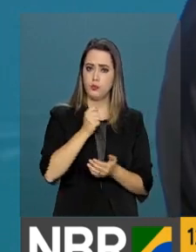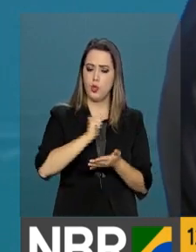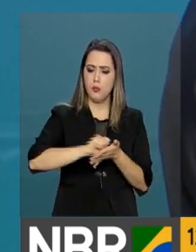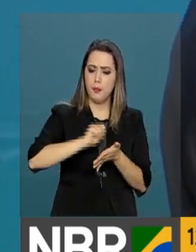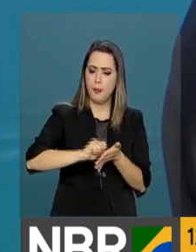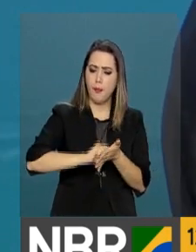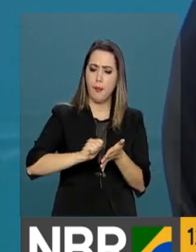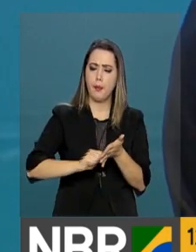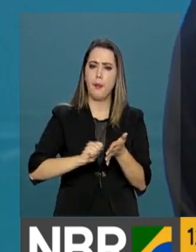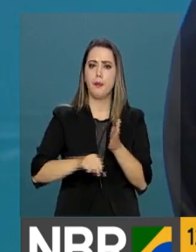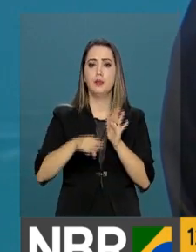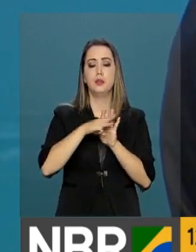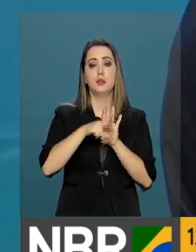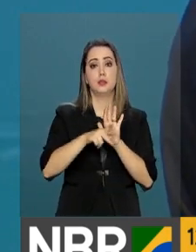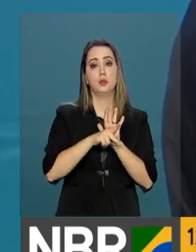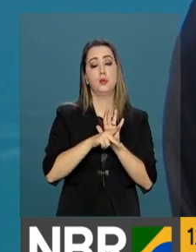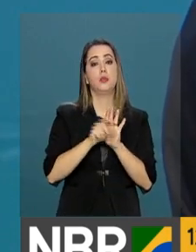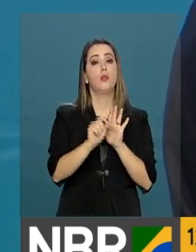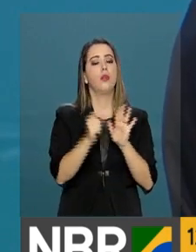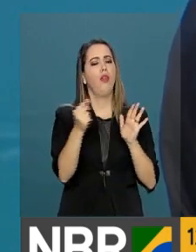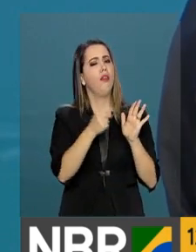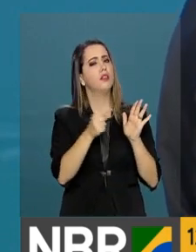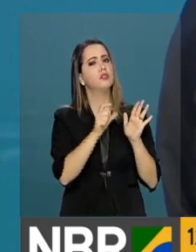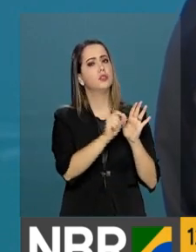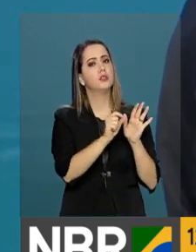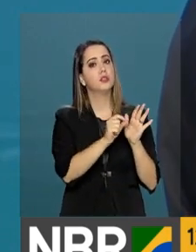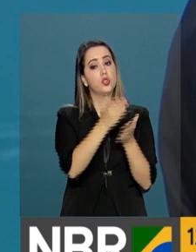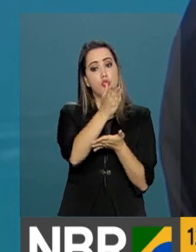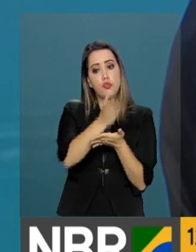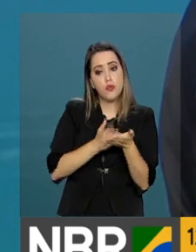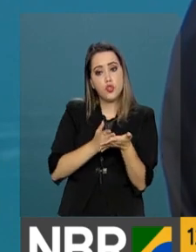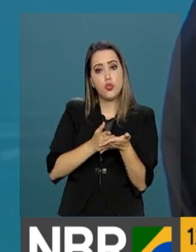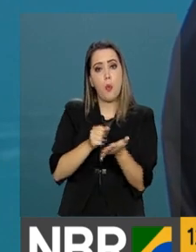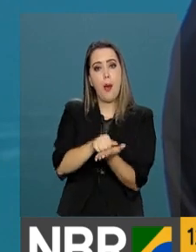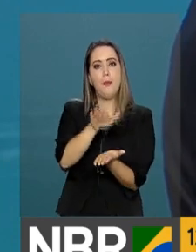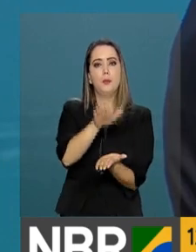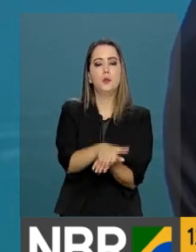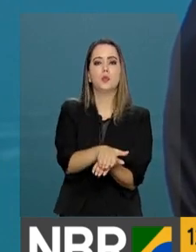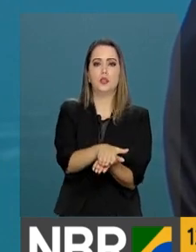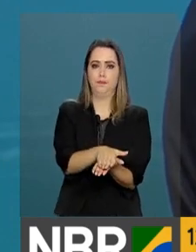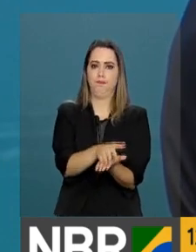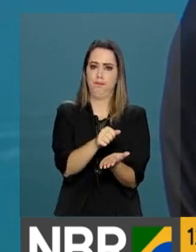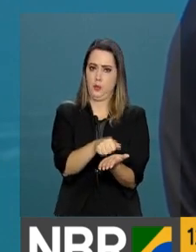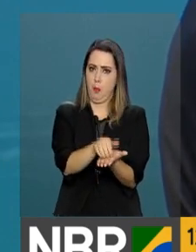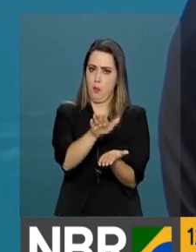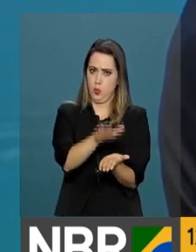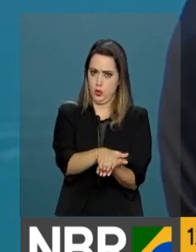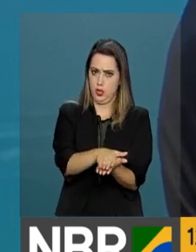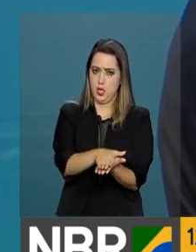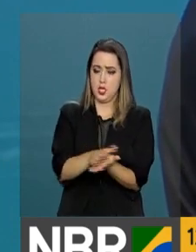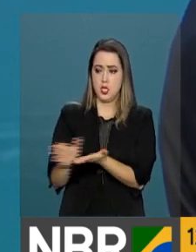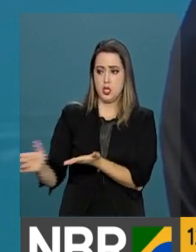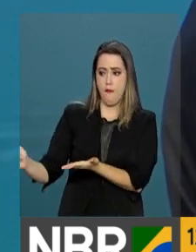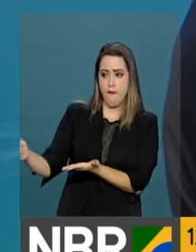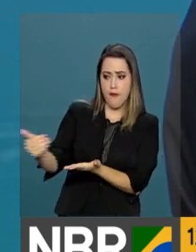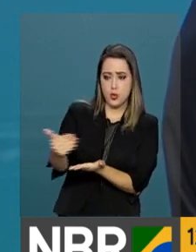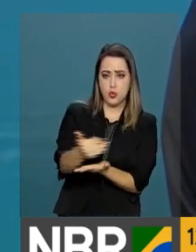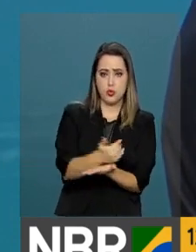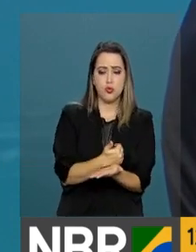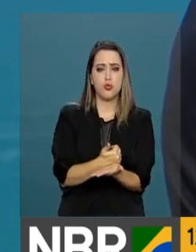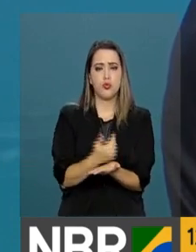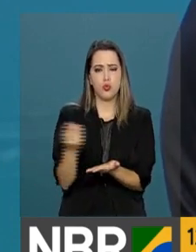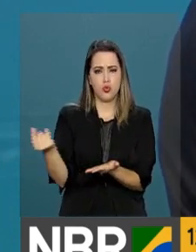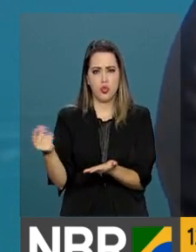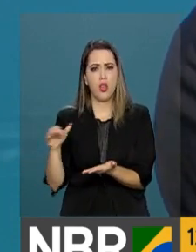provisória dividindo a chamada multa da repatriação, que não estava prevista na lei. Naquele momento,